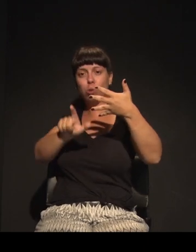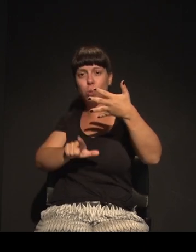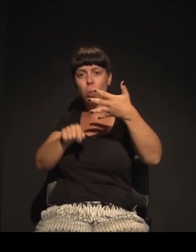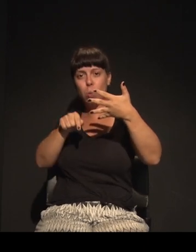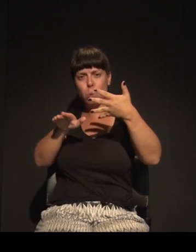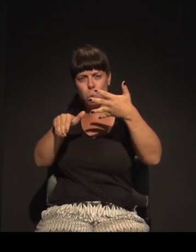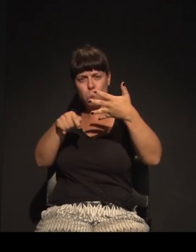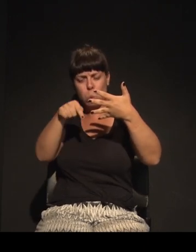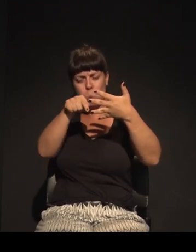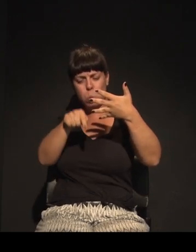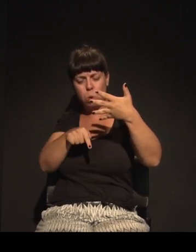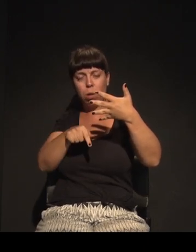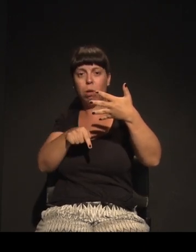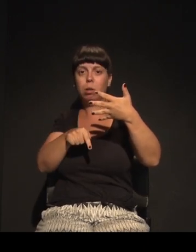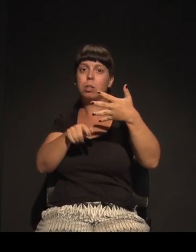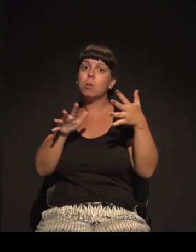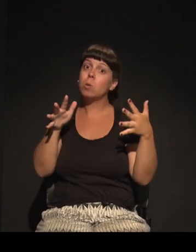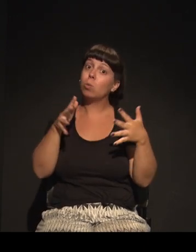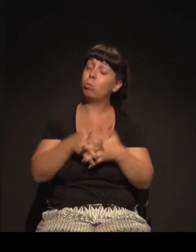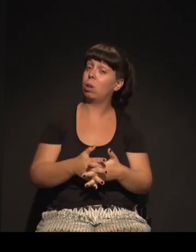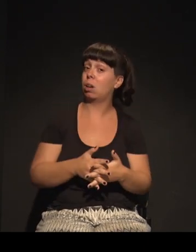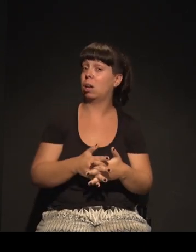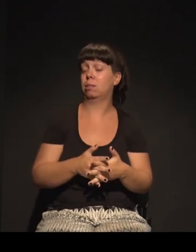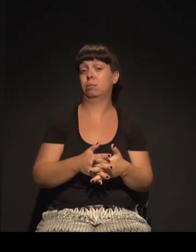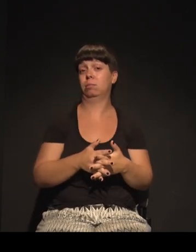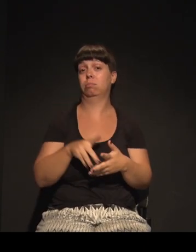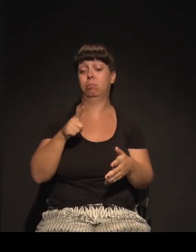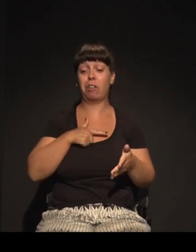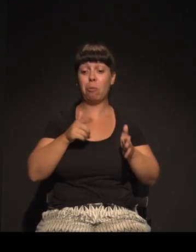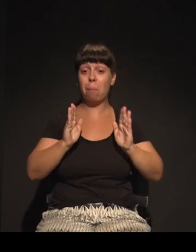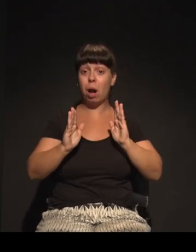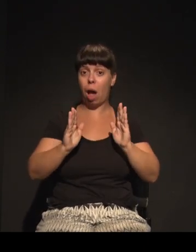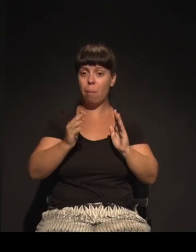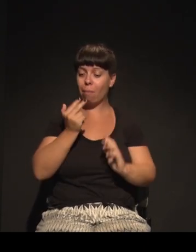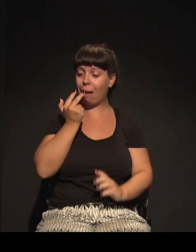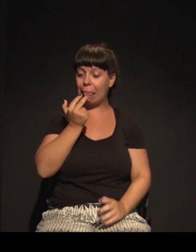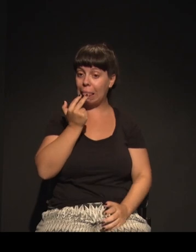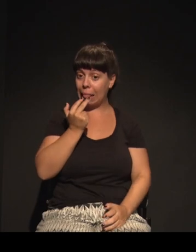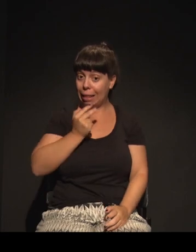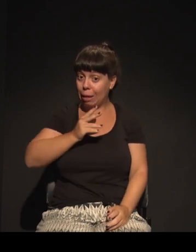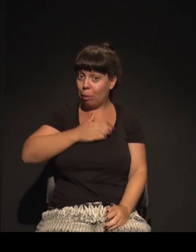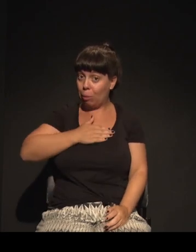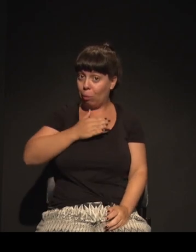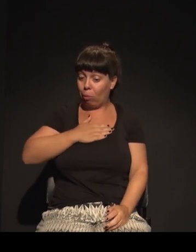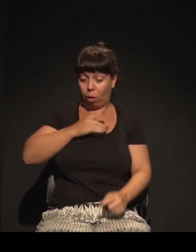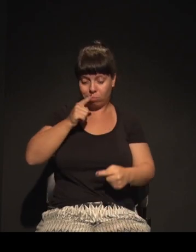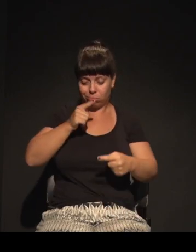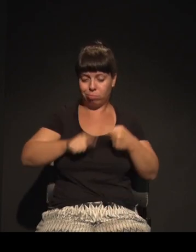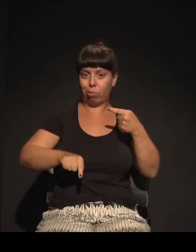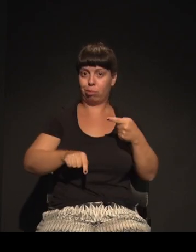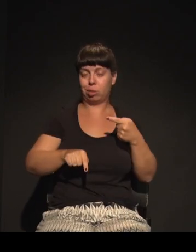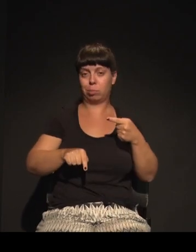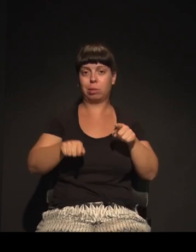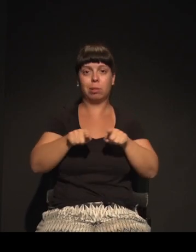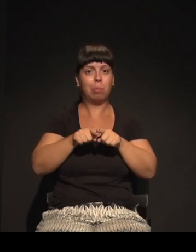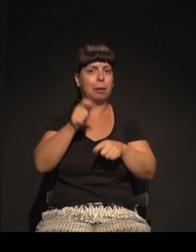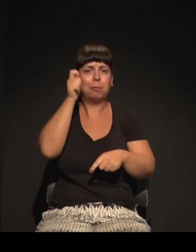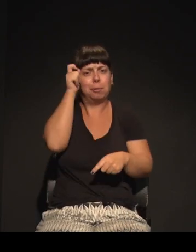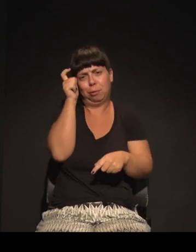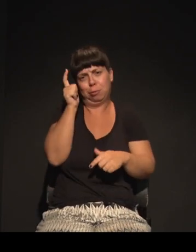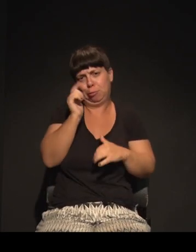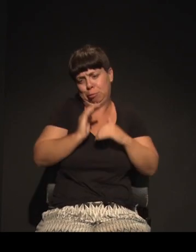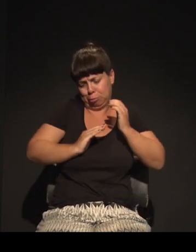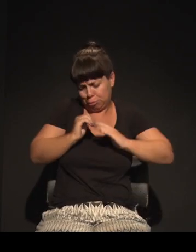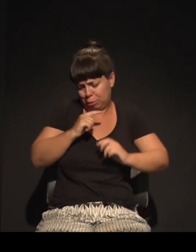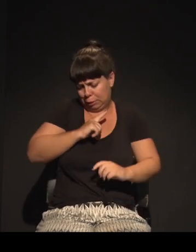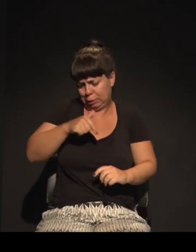complicado teve uma época que fomos proibidos de falar a língua é culto à nossa cultura fazer nossas